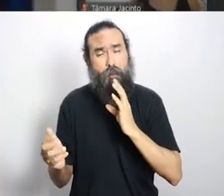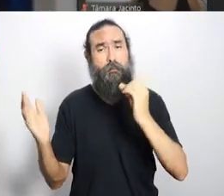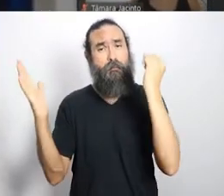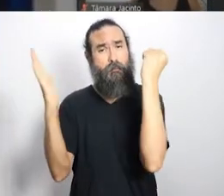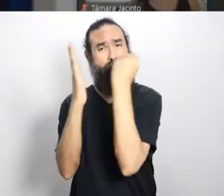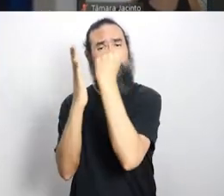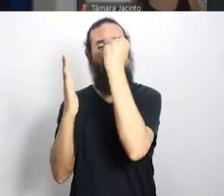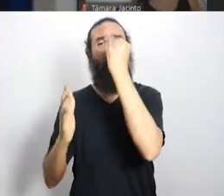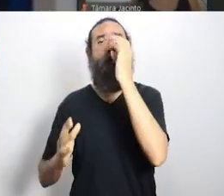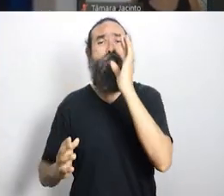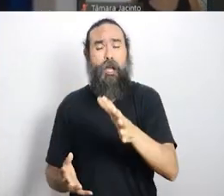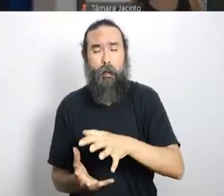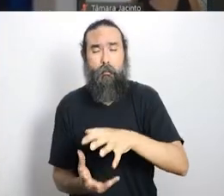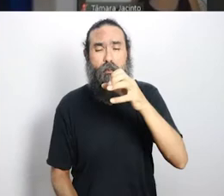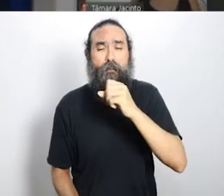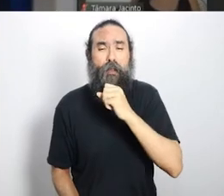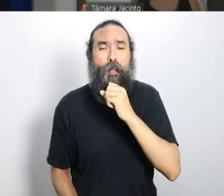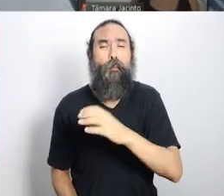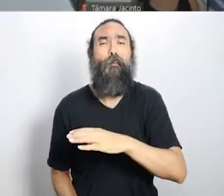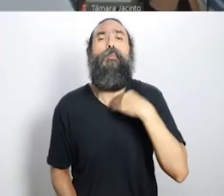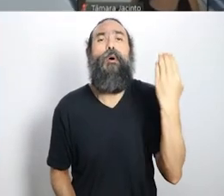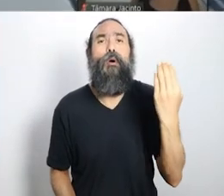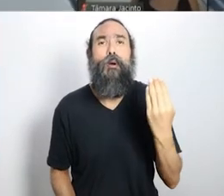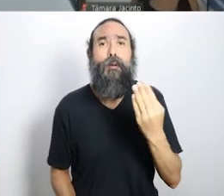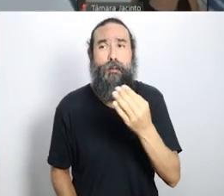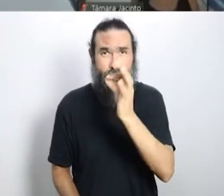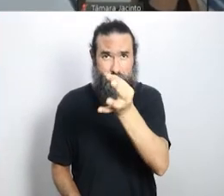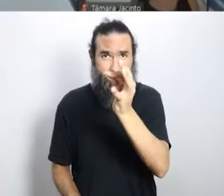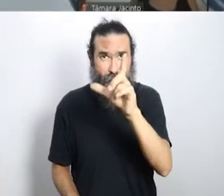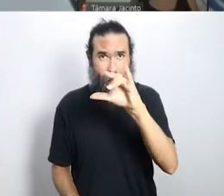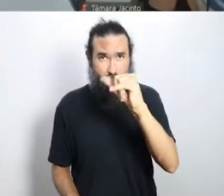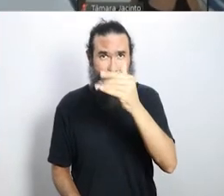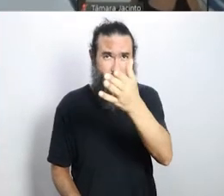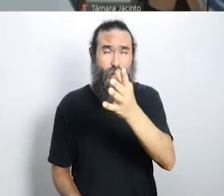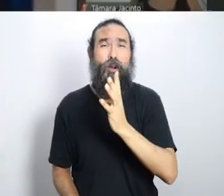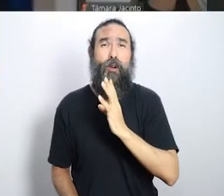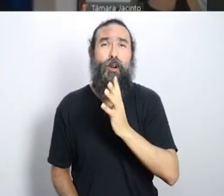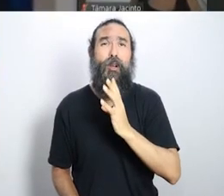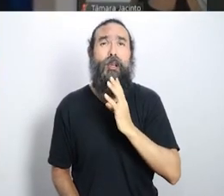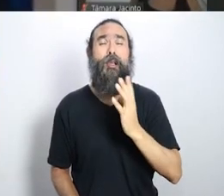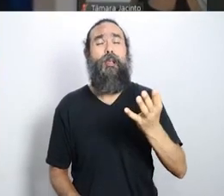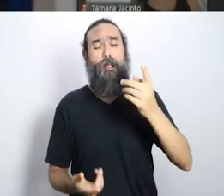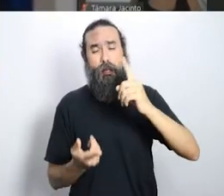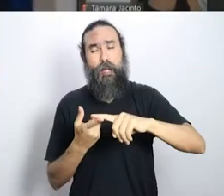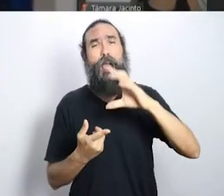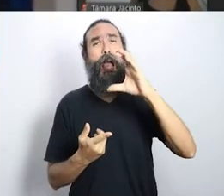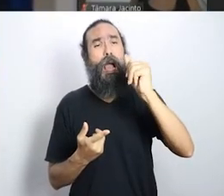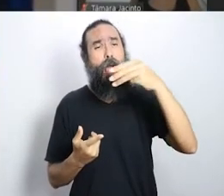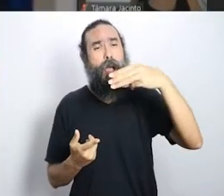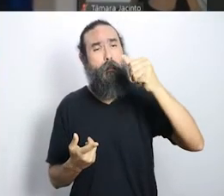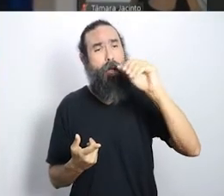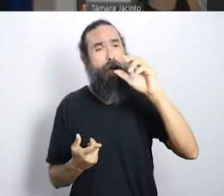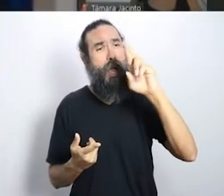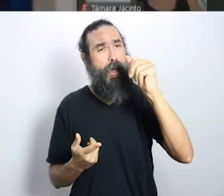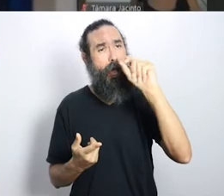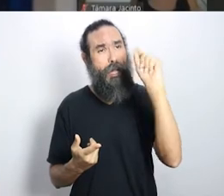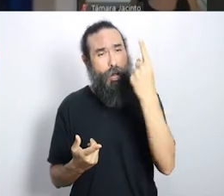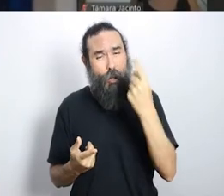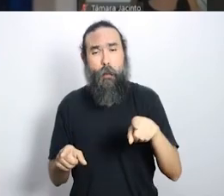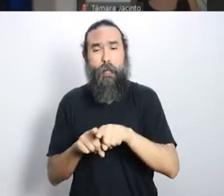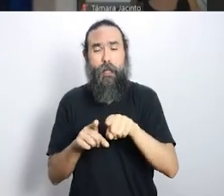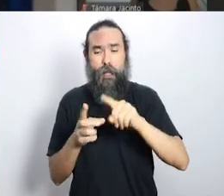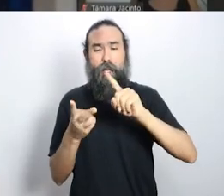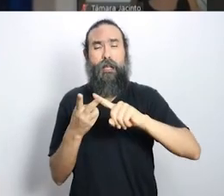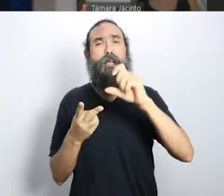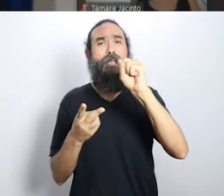Lia? Era. Camarão, Salu e tantos outros. Vocês, graças a Deus, vêm contrariando